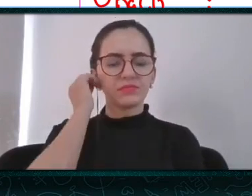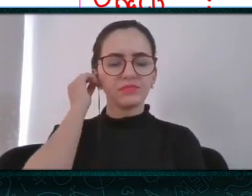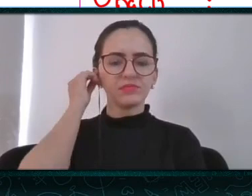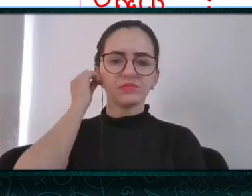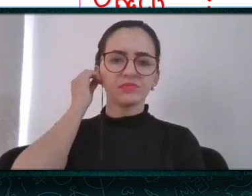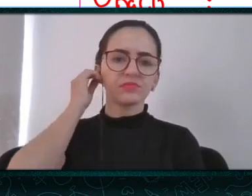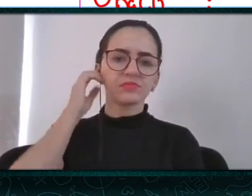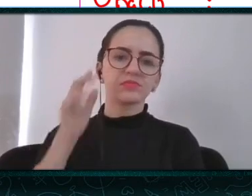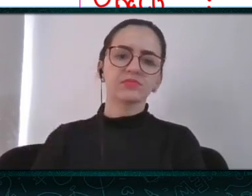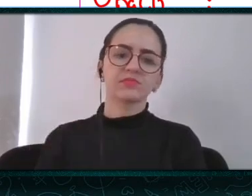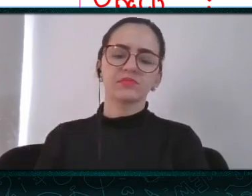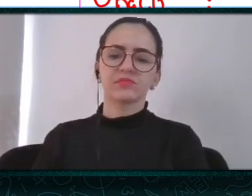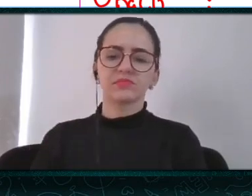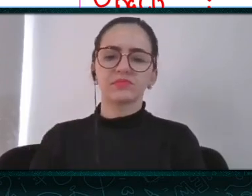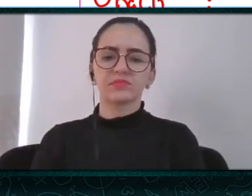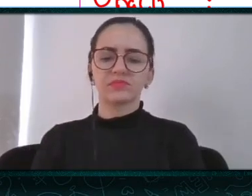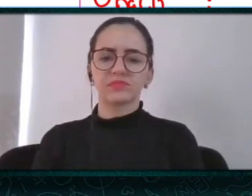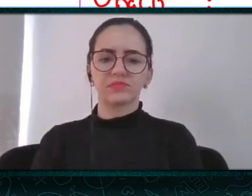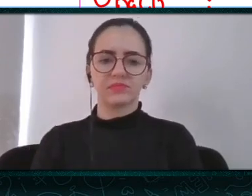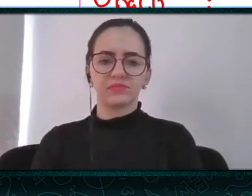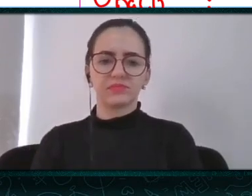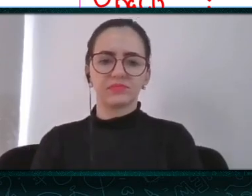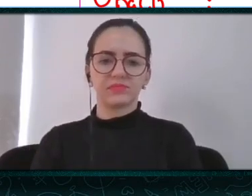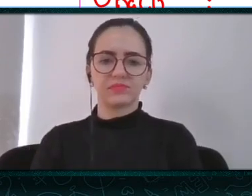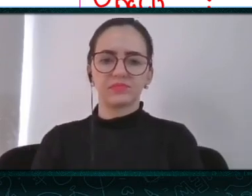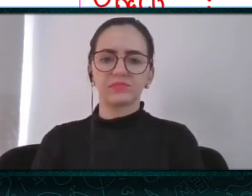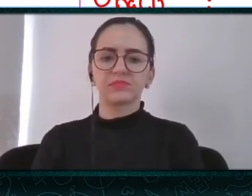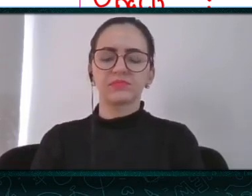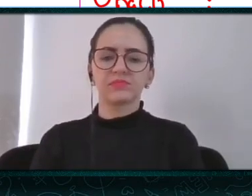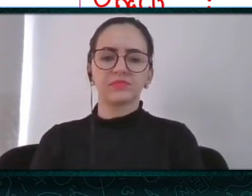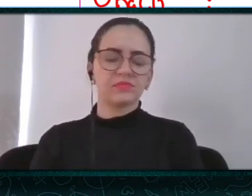0,55. Então, a concentração final vai ser